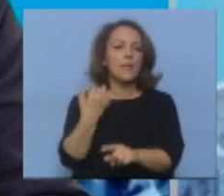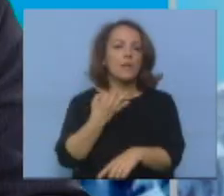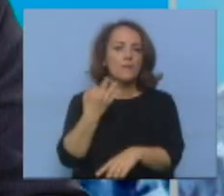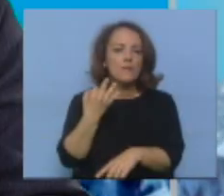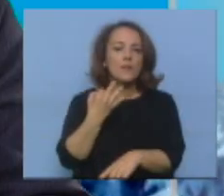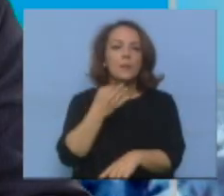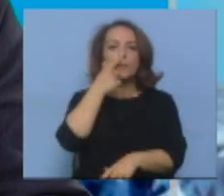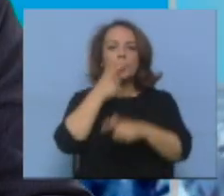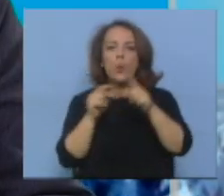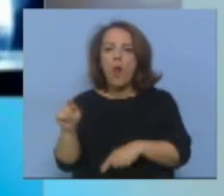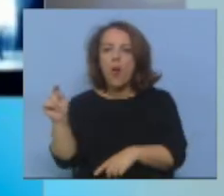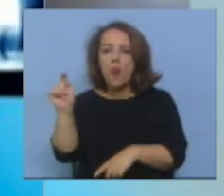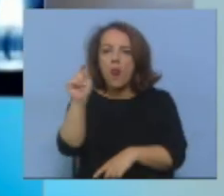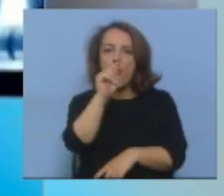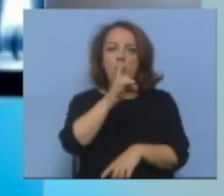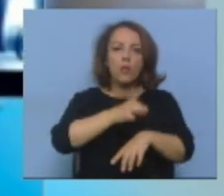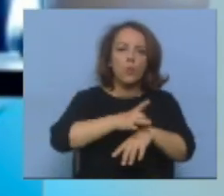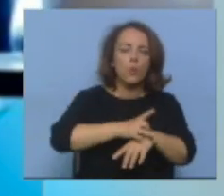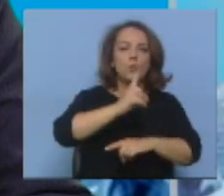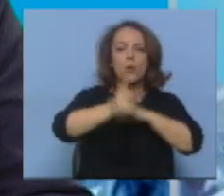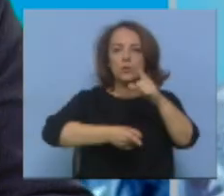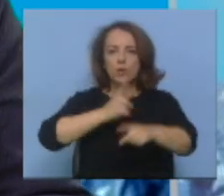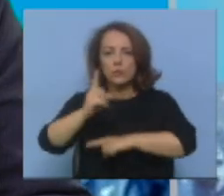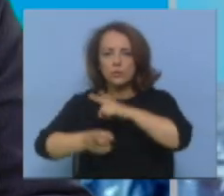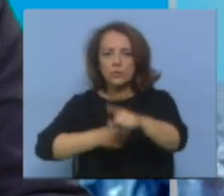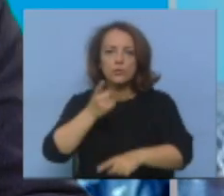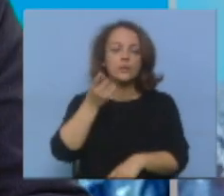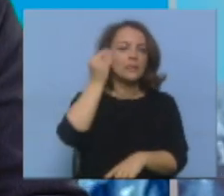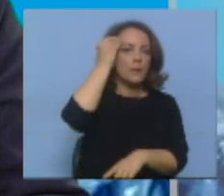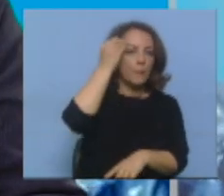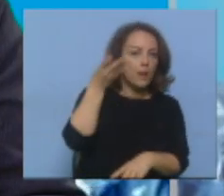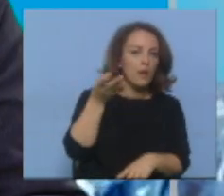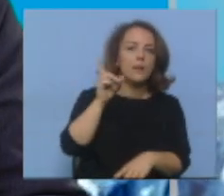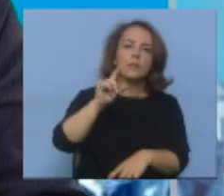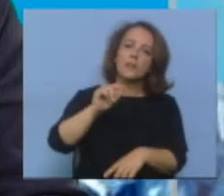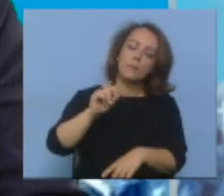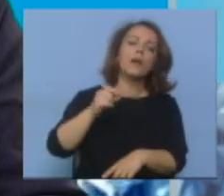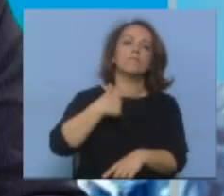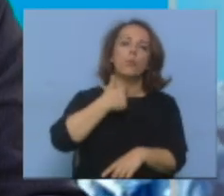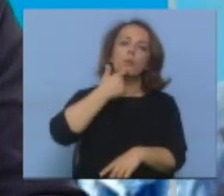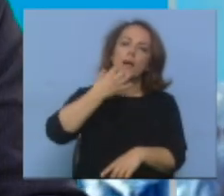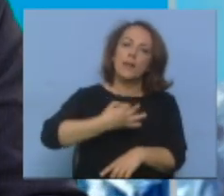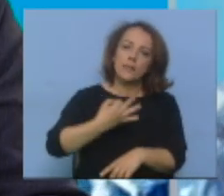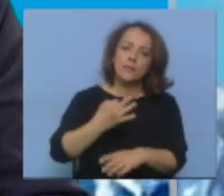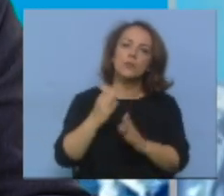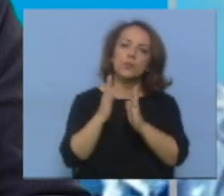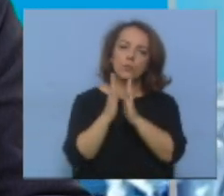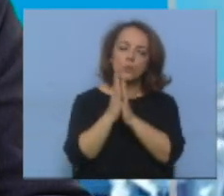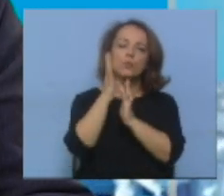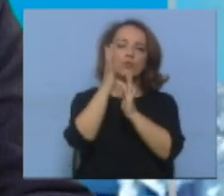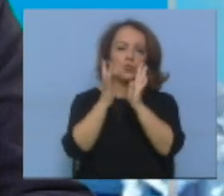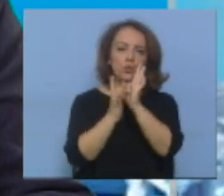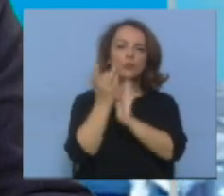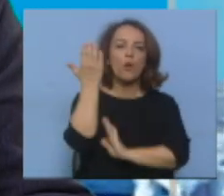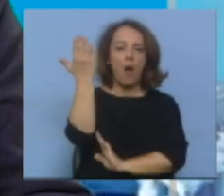estão identificados. Deixar Jesus olhar sobre a cidade, porque eu acredito na presença no Santíssimo Sacramento,